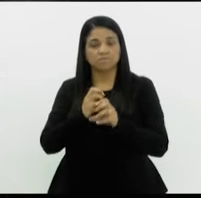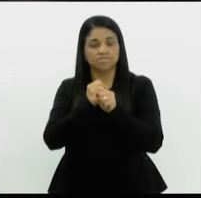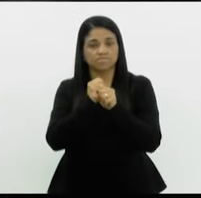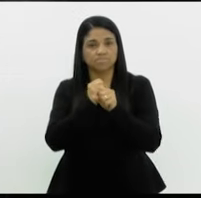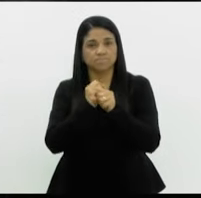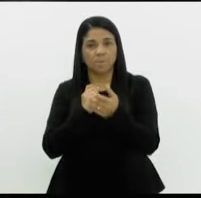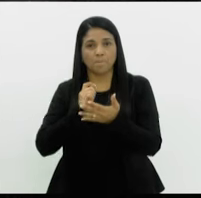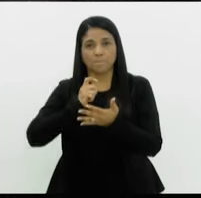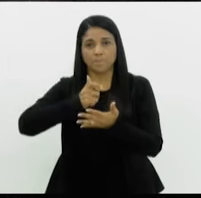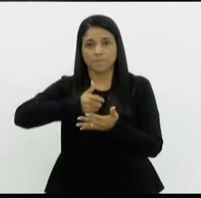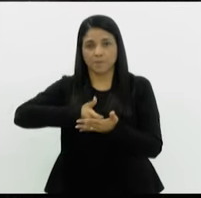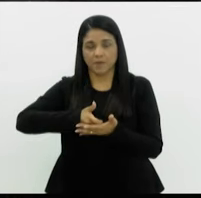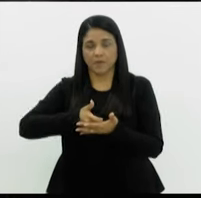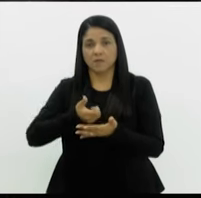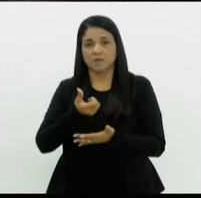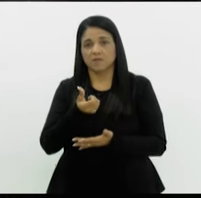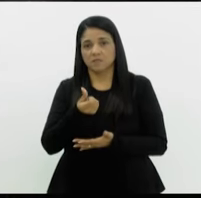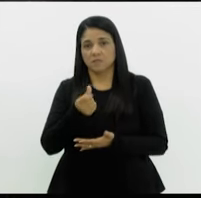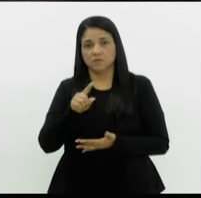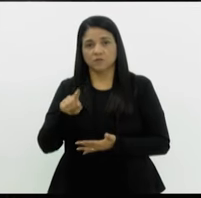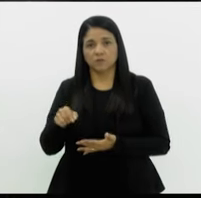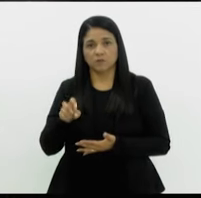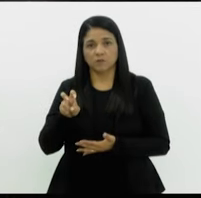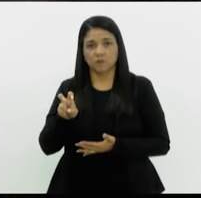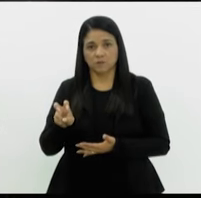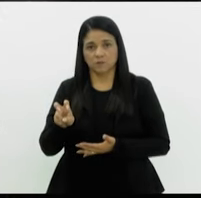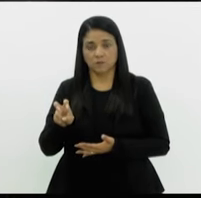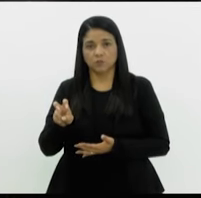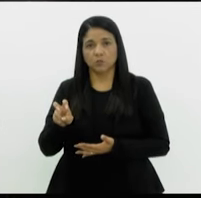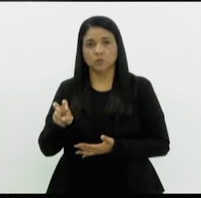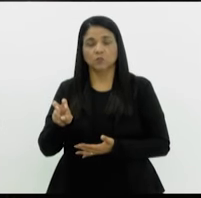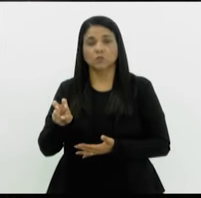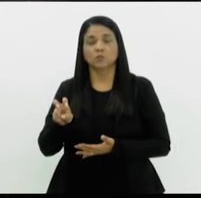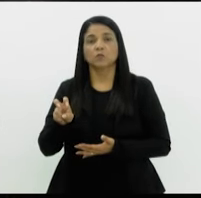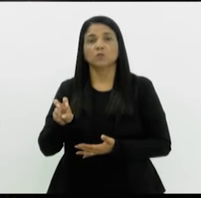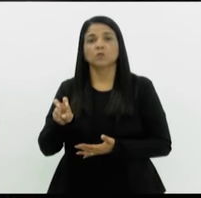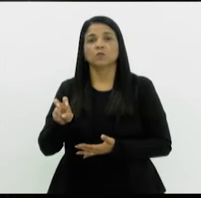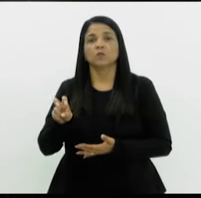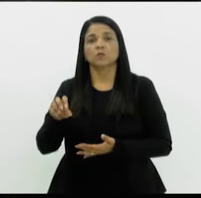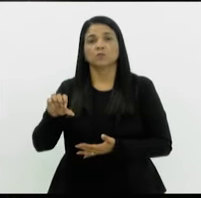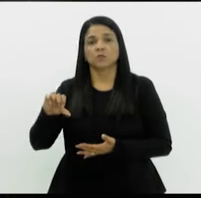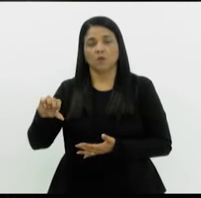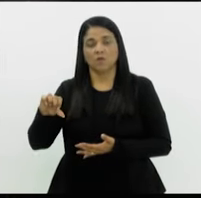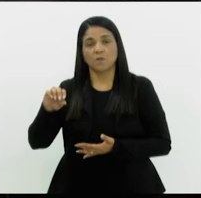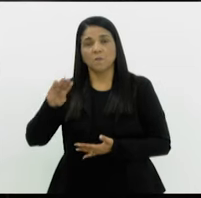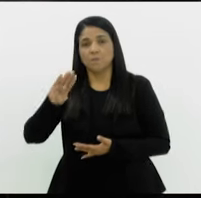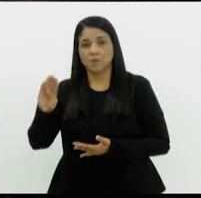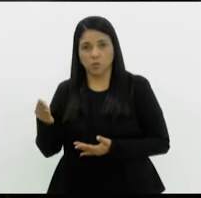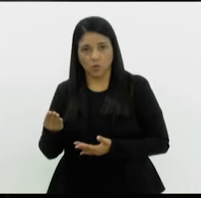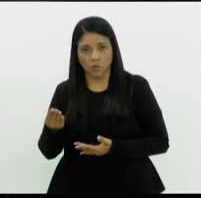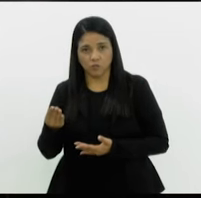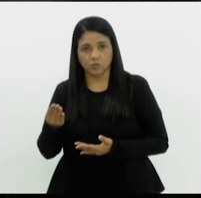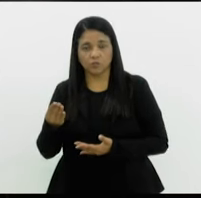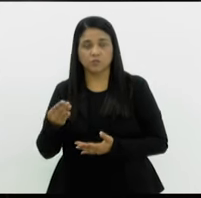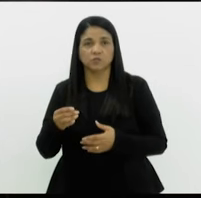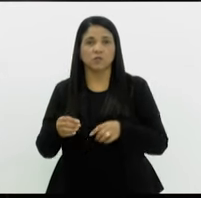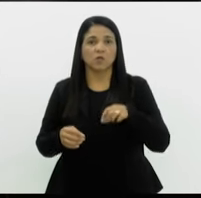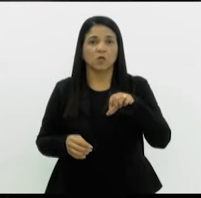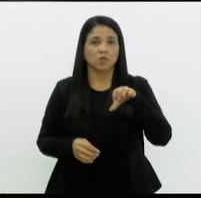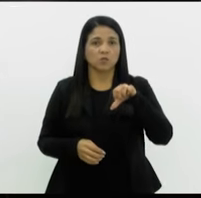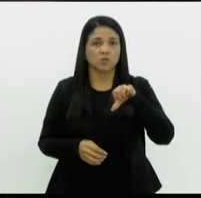pago de 6,59 bilhões de reais para 9,6